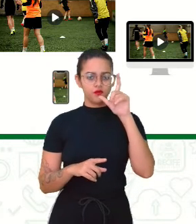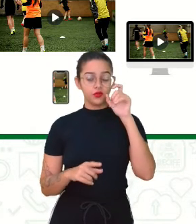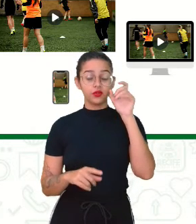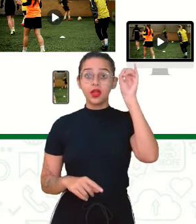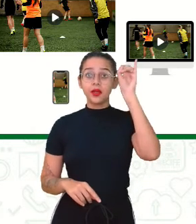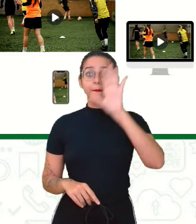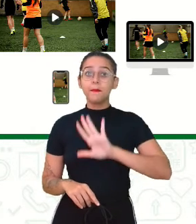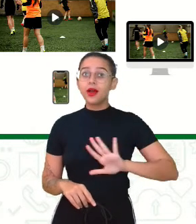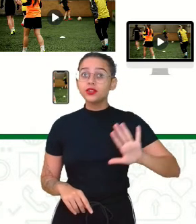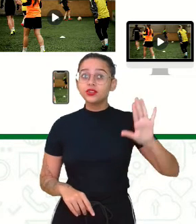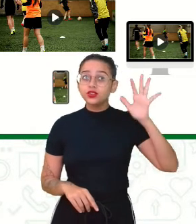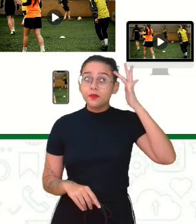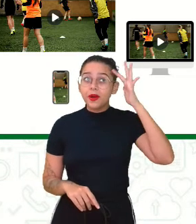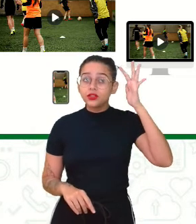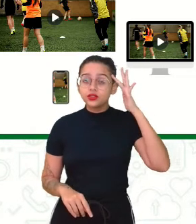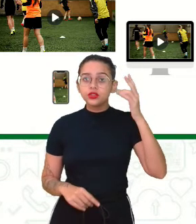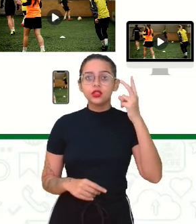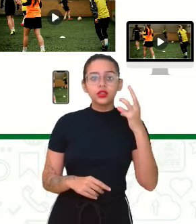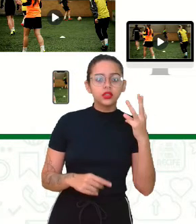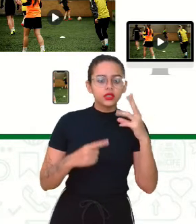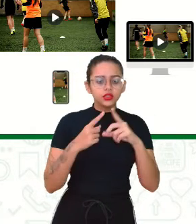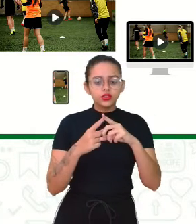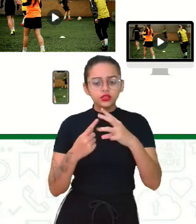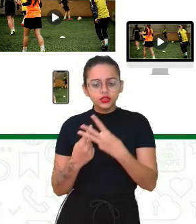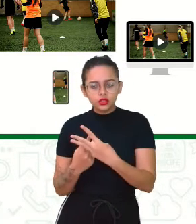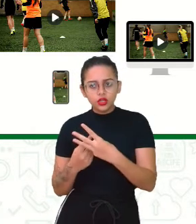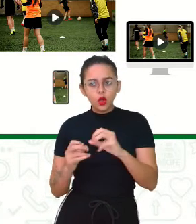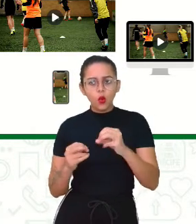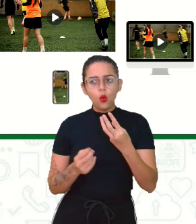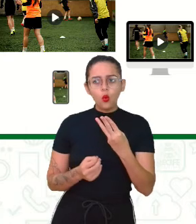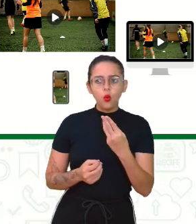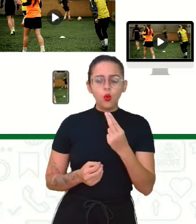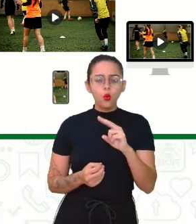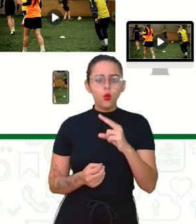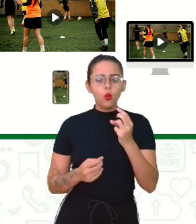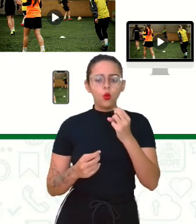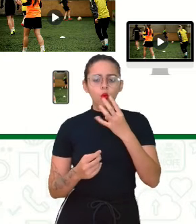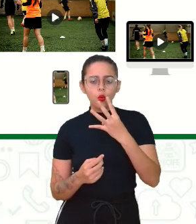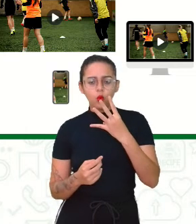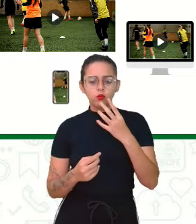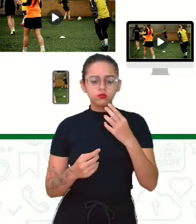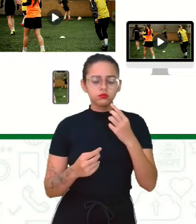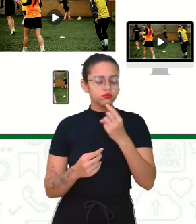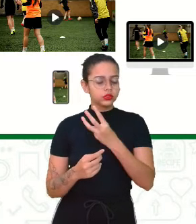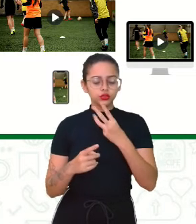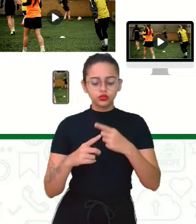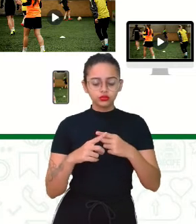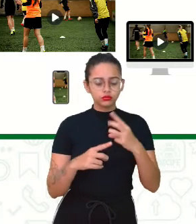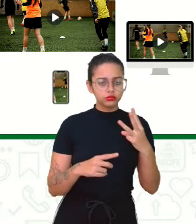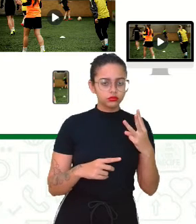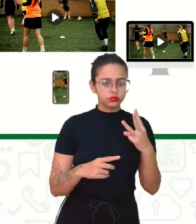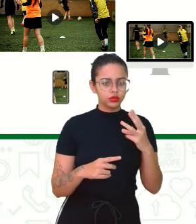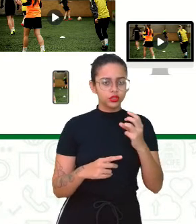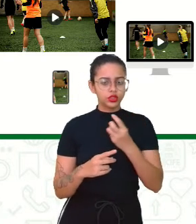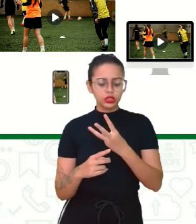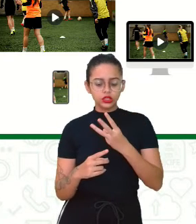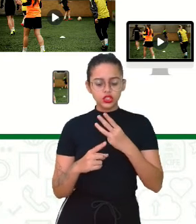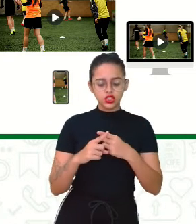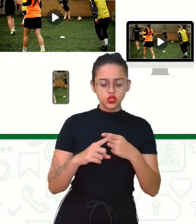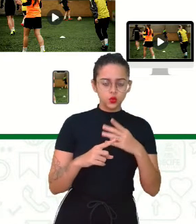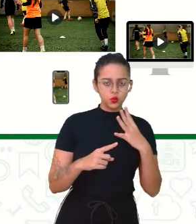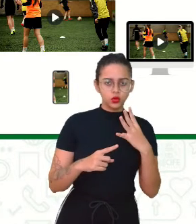foto 3x3 ou uma foto 4x4. Essa foto que não fosse 3x4, ela teria uma